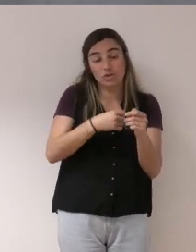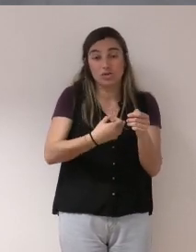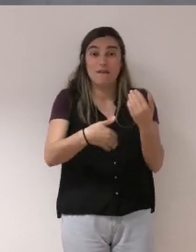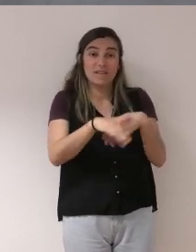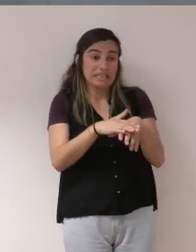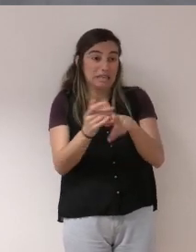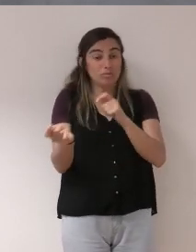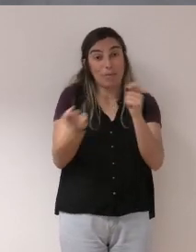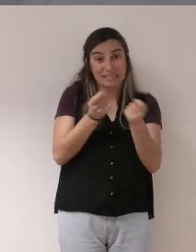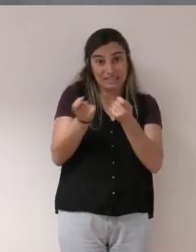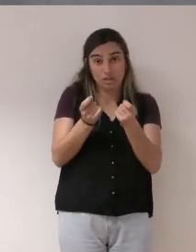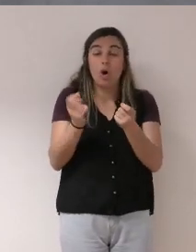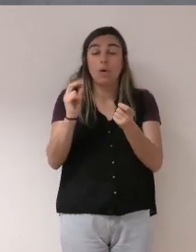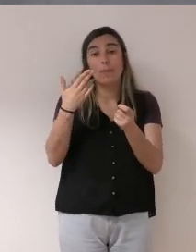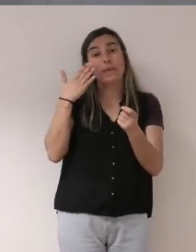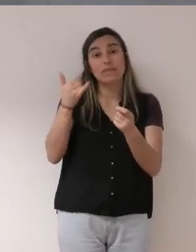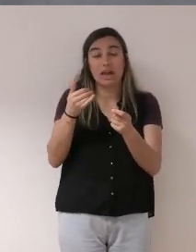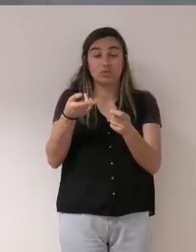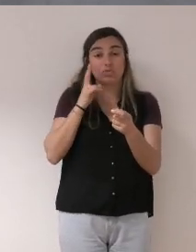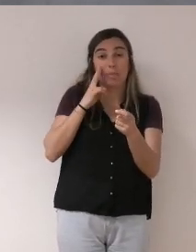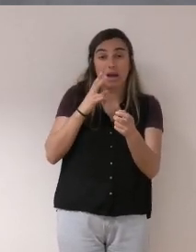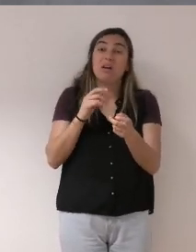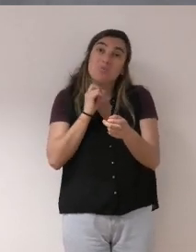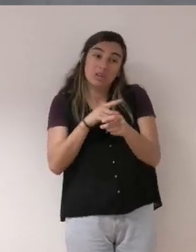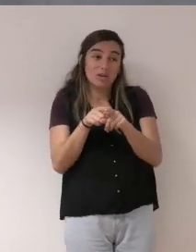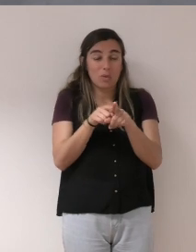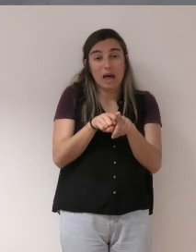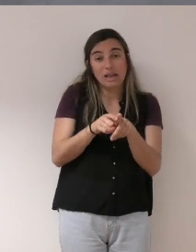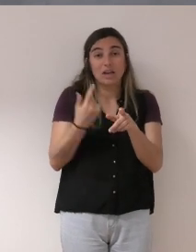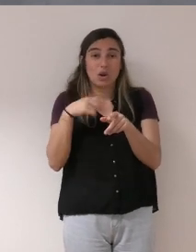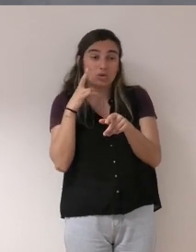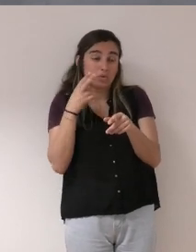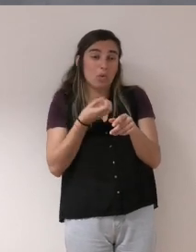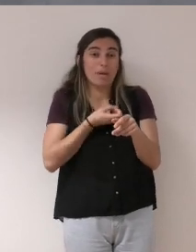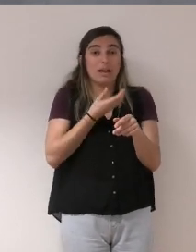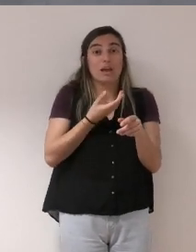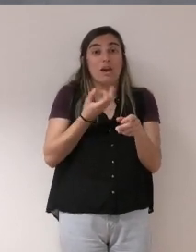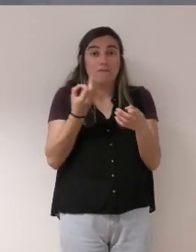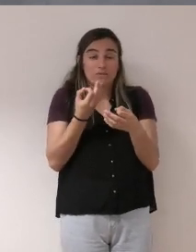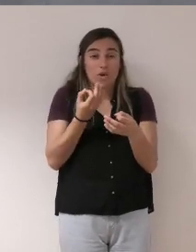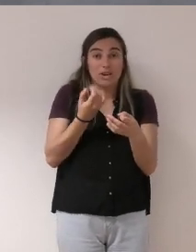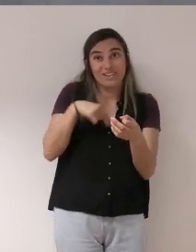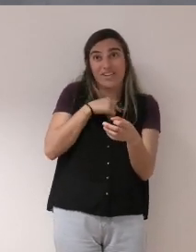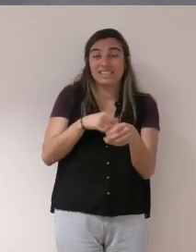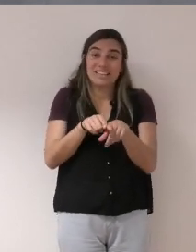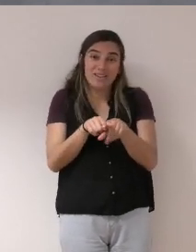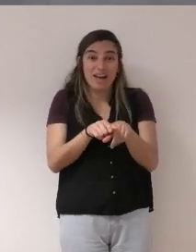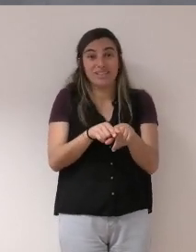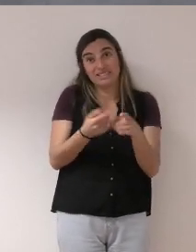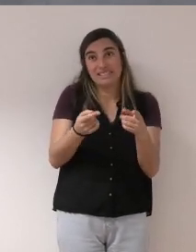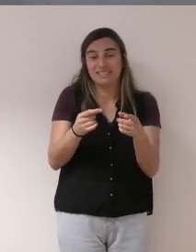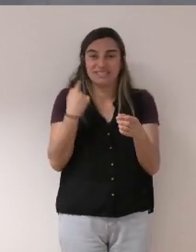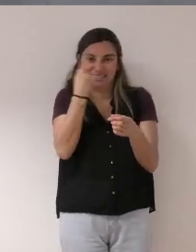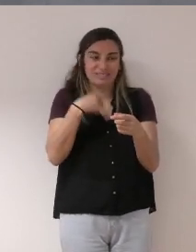para tentarmos desculpar-nos, seria convicção, ou estaríamos apenas à procura de uma desculpa, confiando nisso e supondo-nos cínicos. Mas o cinismo,